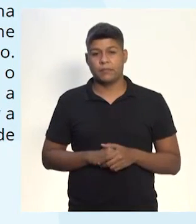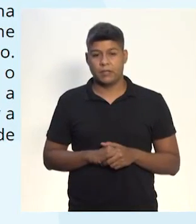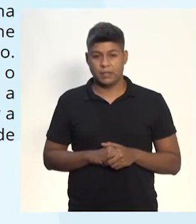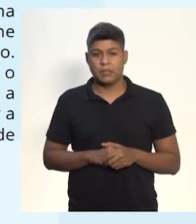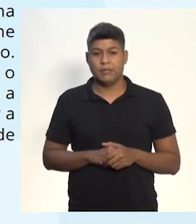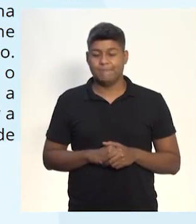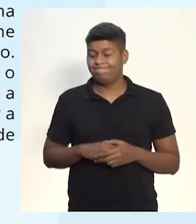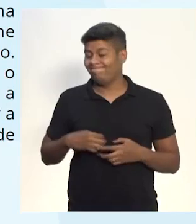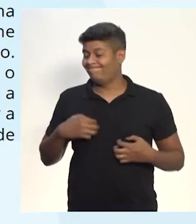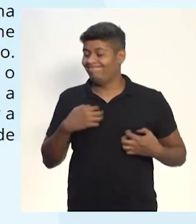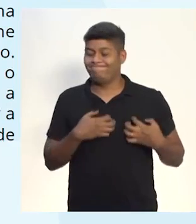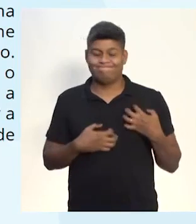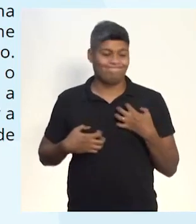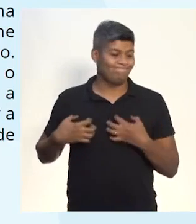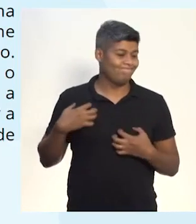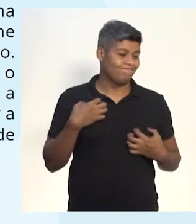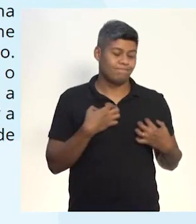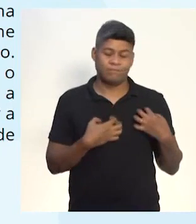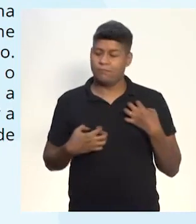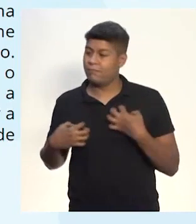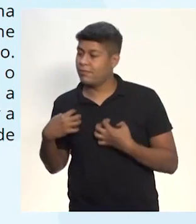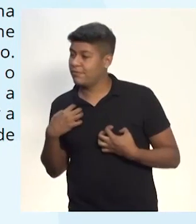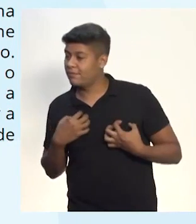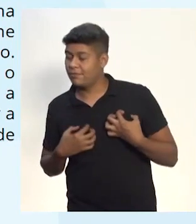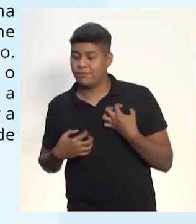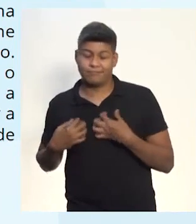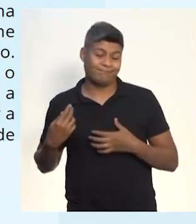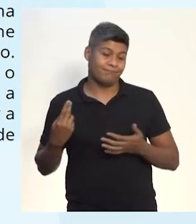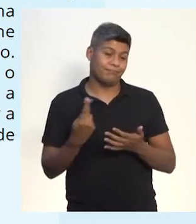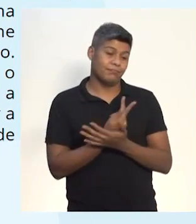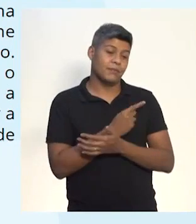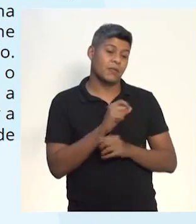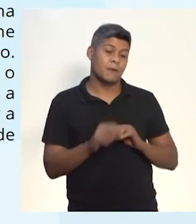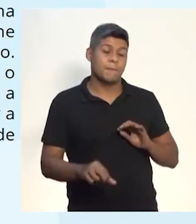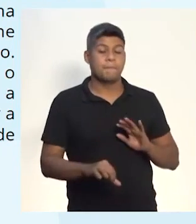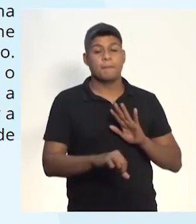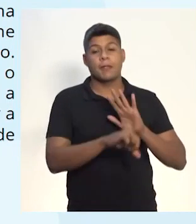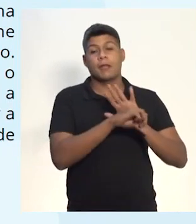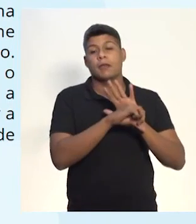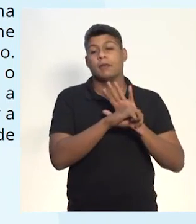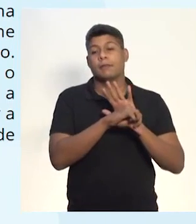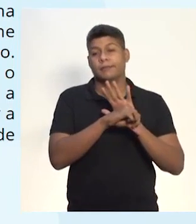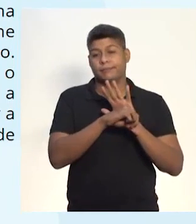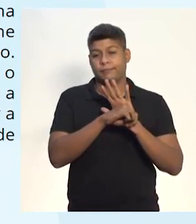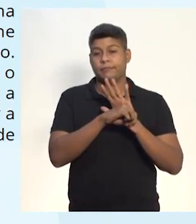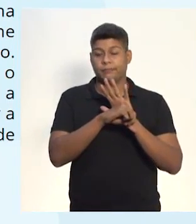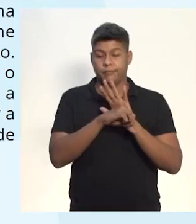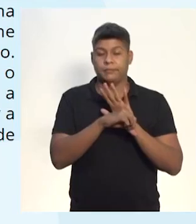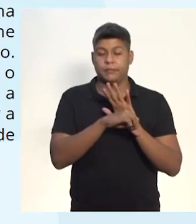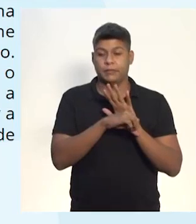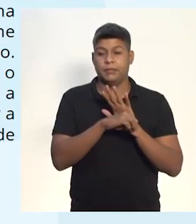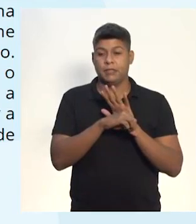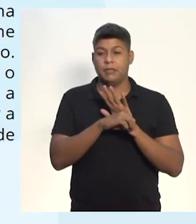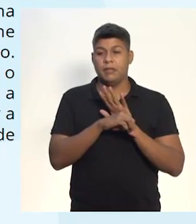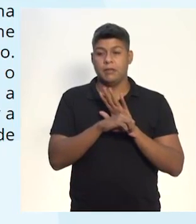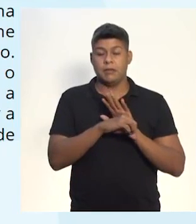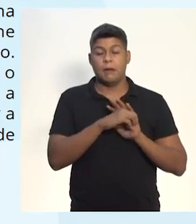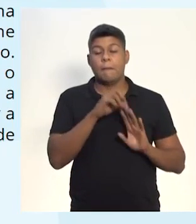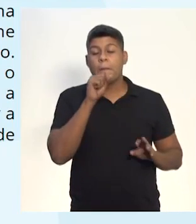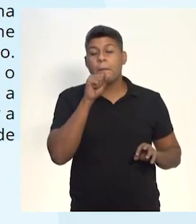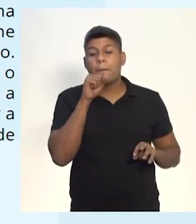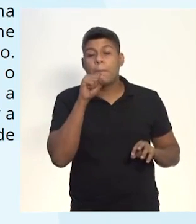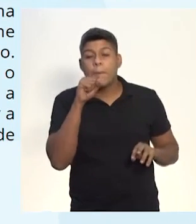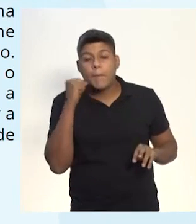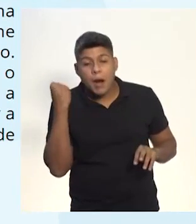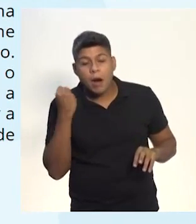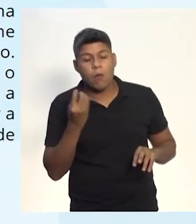vê desesperado e apela para o crime. Quebra a vitrine de uma padaria para roubar